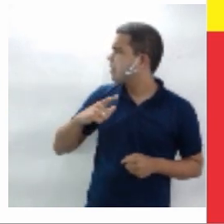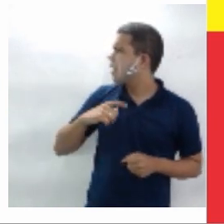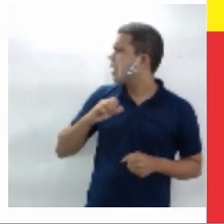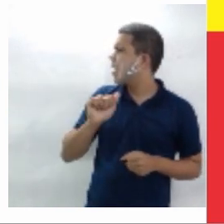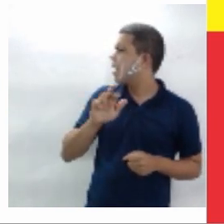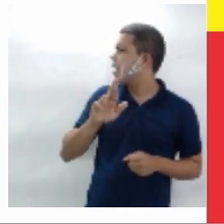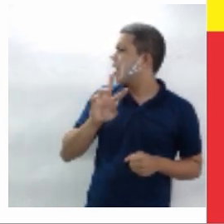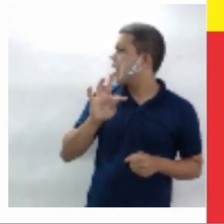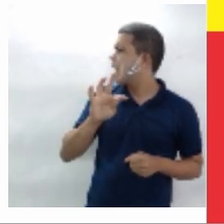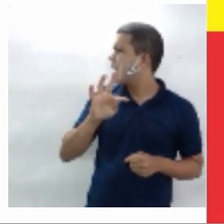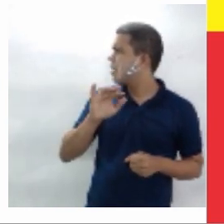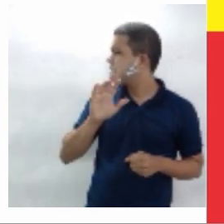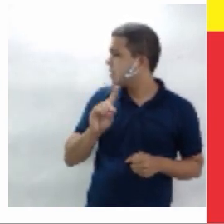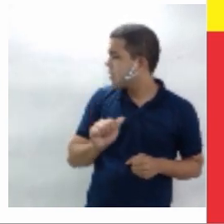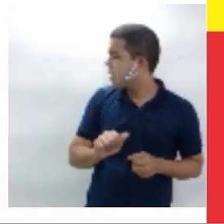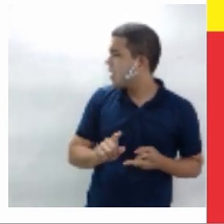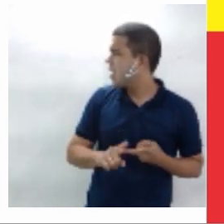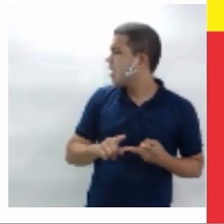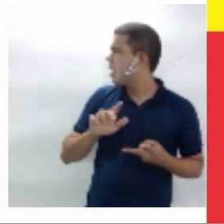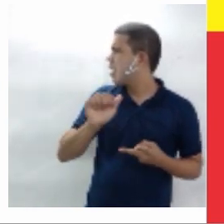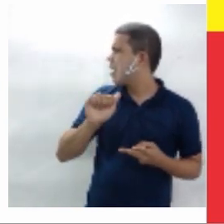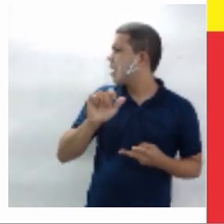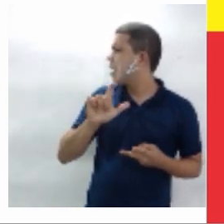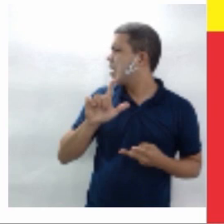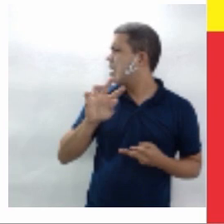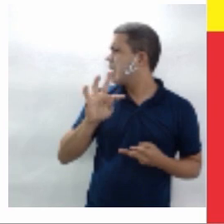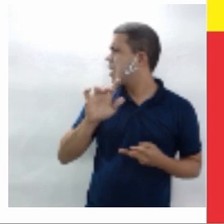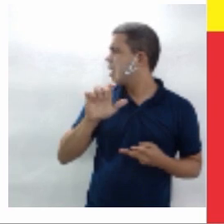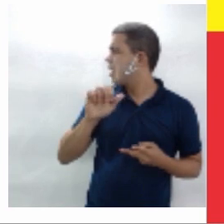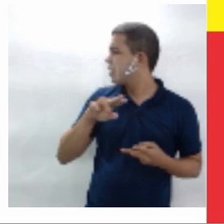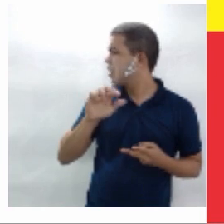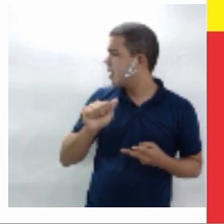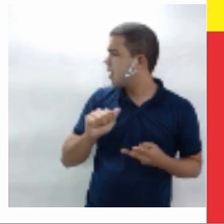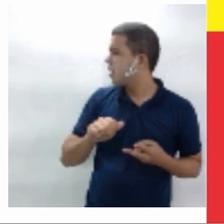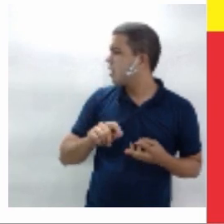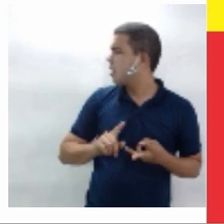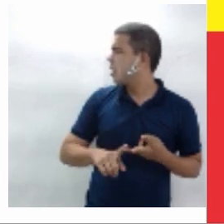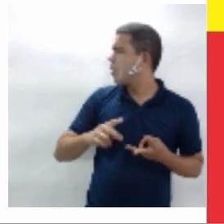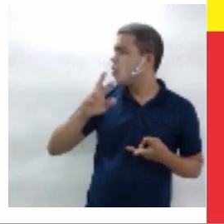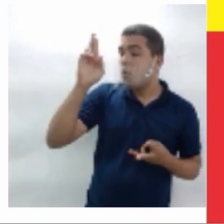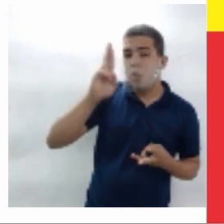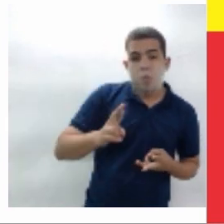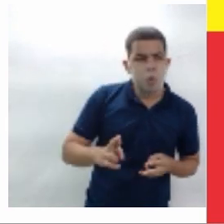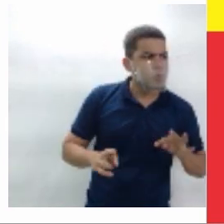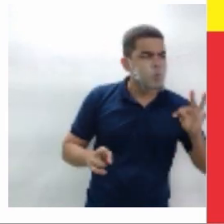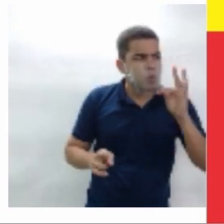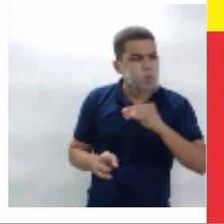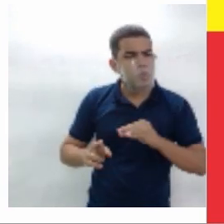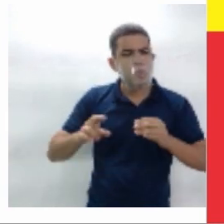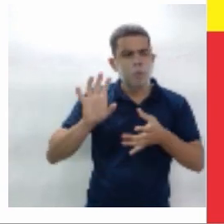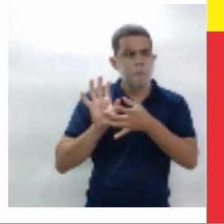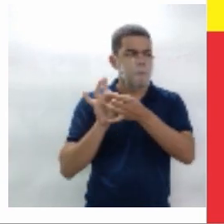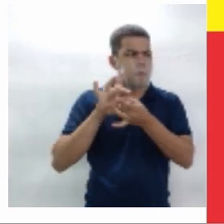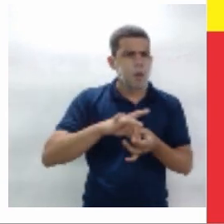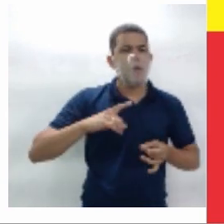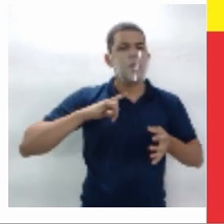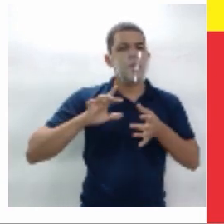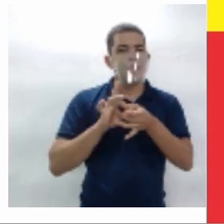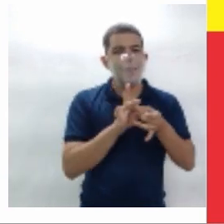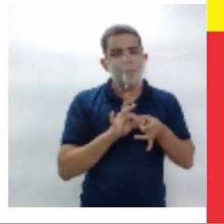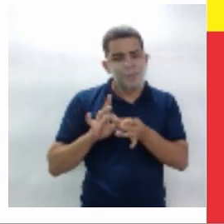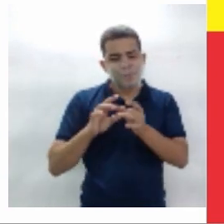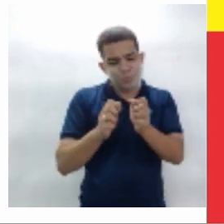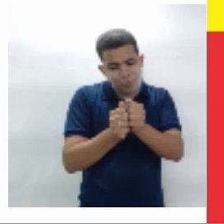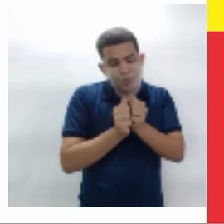a Atlântica e ali aquela parte da Rússia, veja que todos os continentes, eles eram